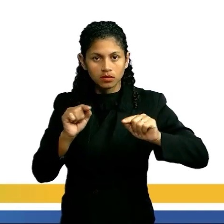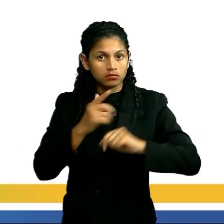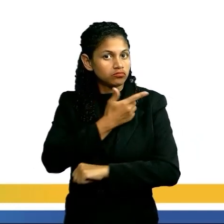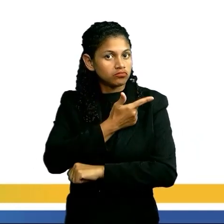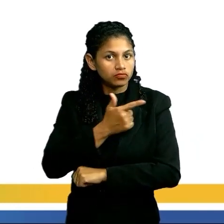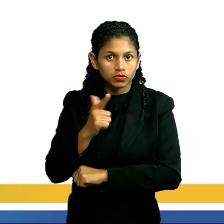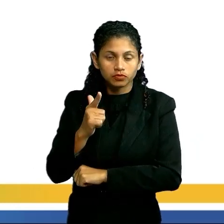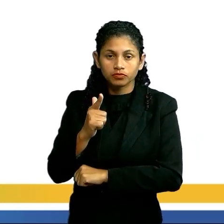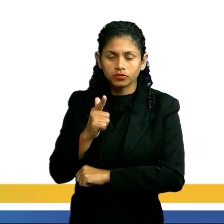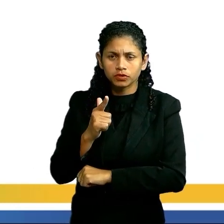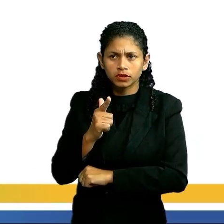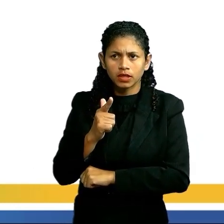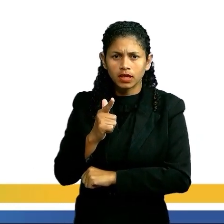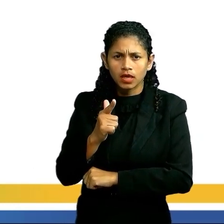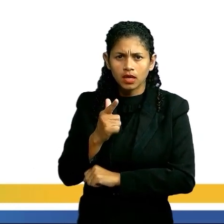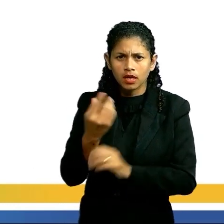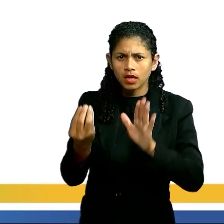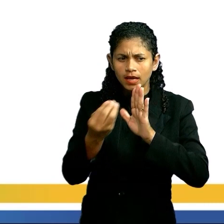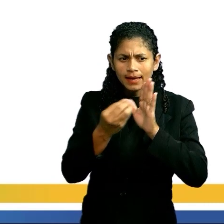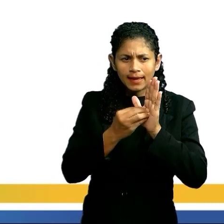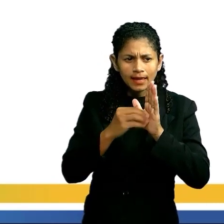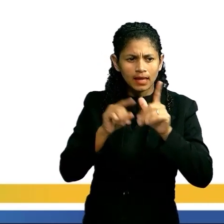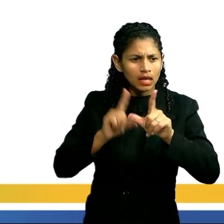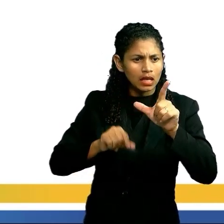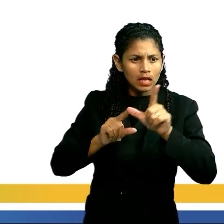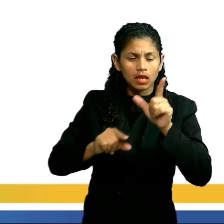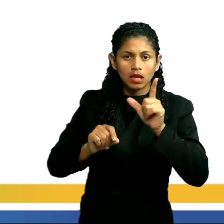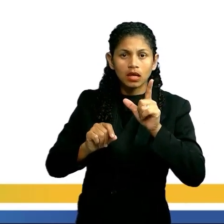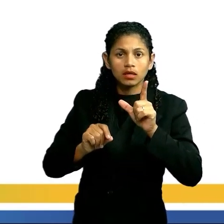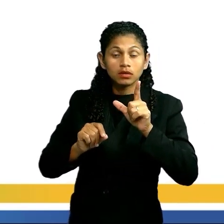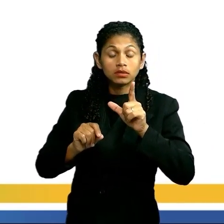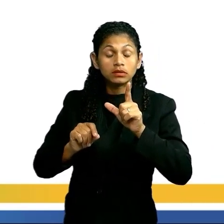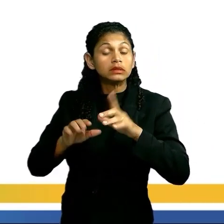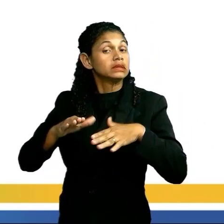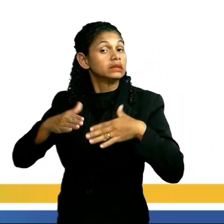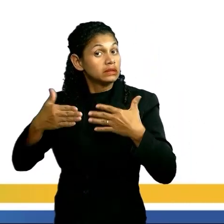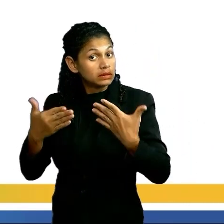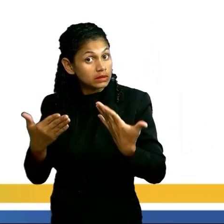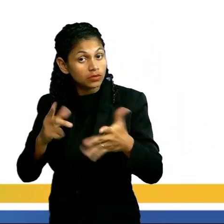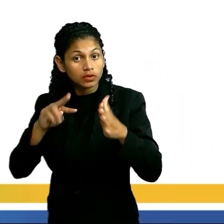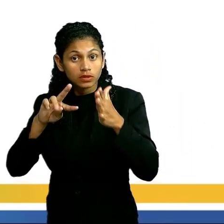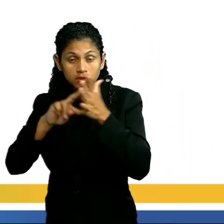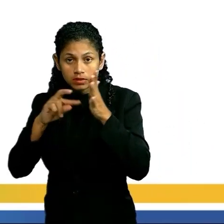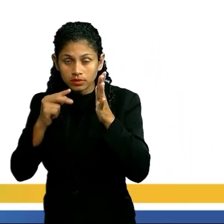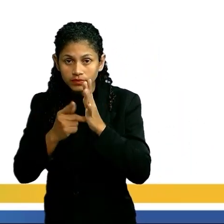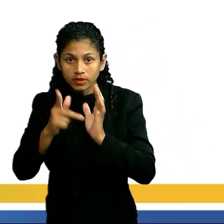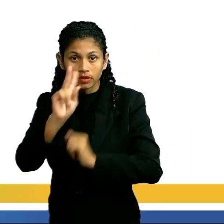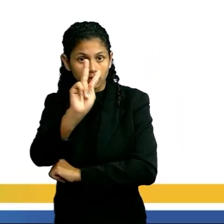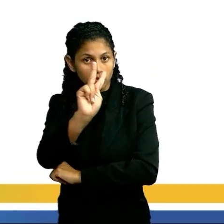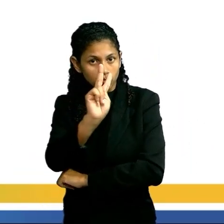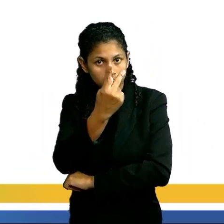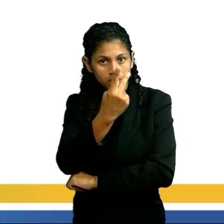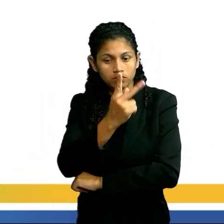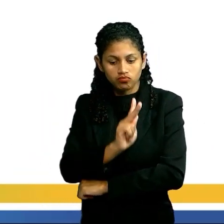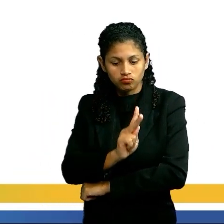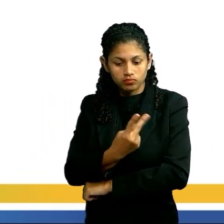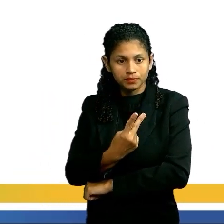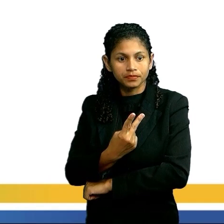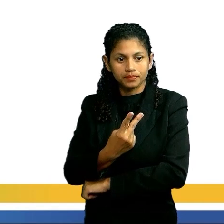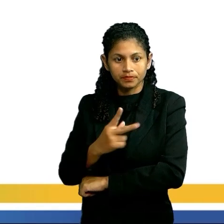átomo, saiba que é o átomo de hidrogênio. E eu coloquei representando para vocês aí em verde.